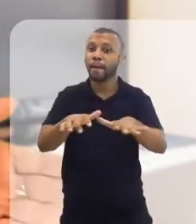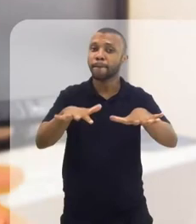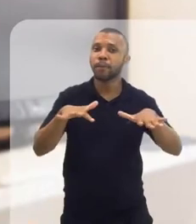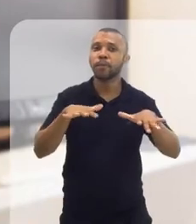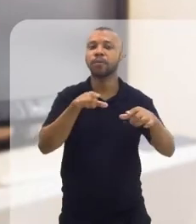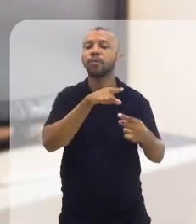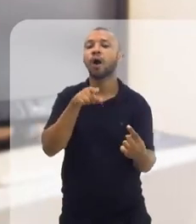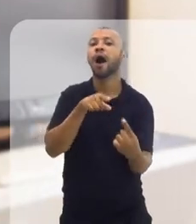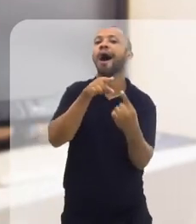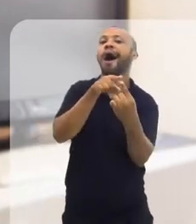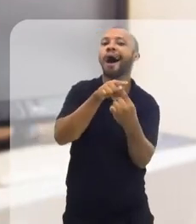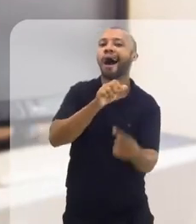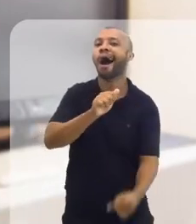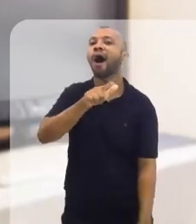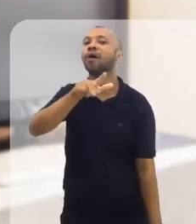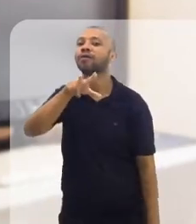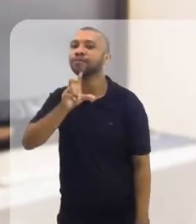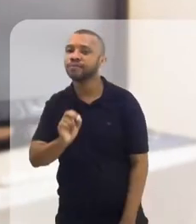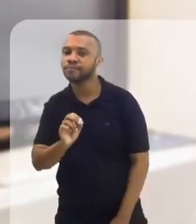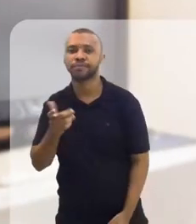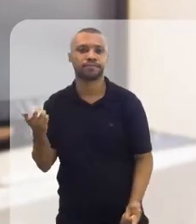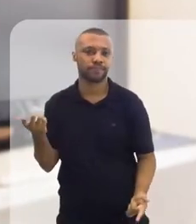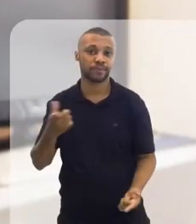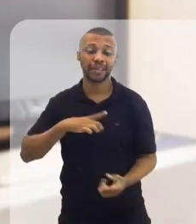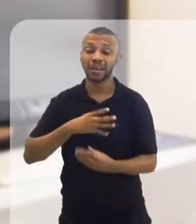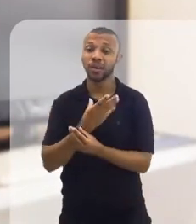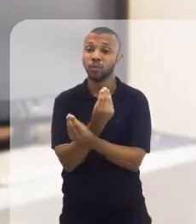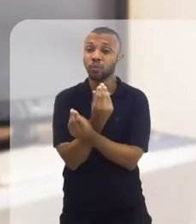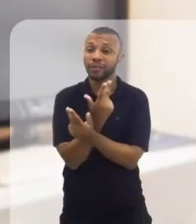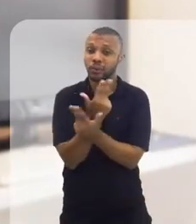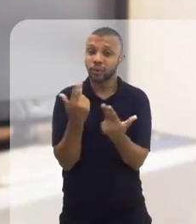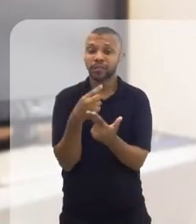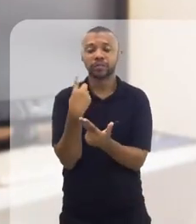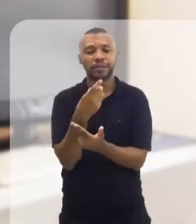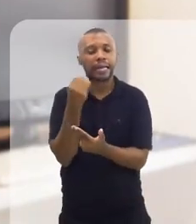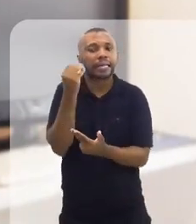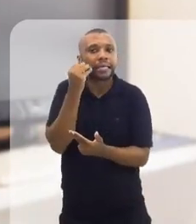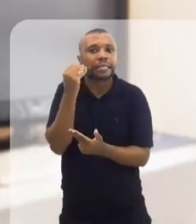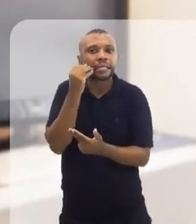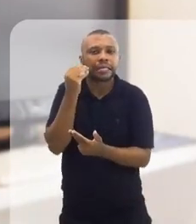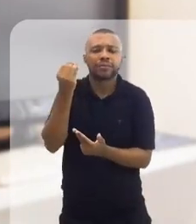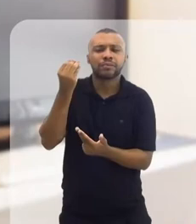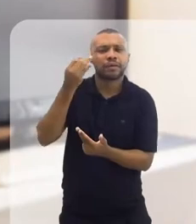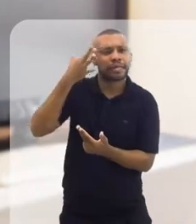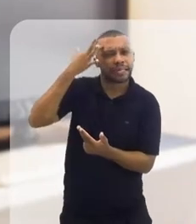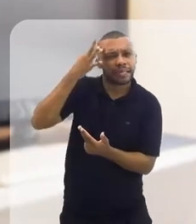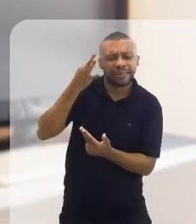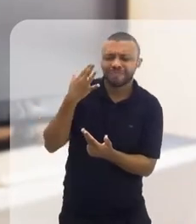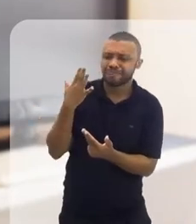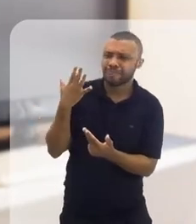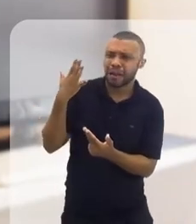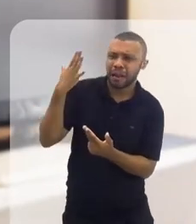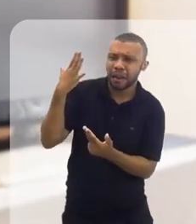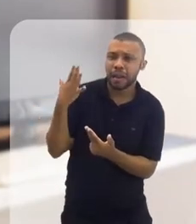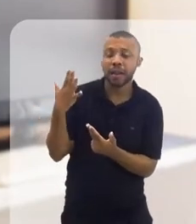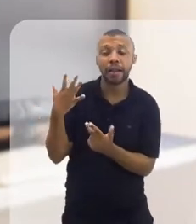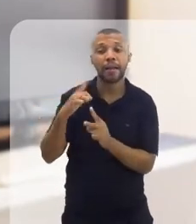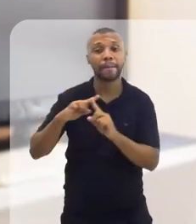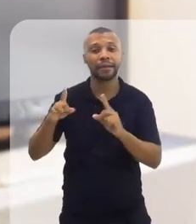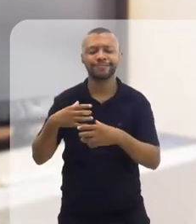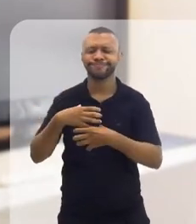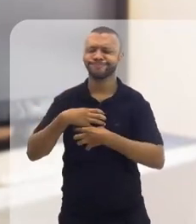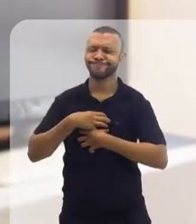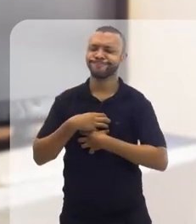não precisa de público-alvo. Então, assim, são muitas coisas, só para dar um exemplo de muitas coisas que a gente ainda está tentando entender, mas o que